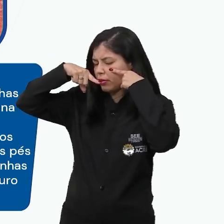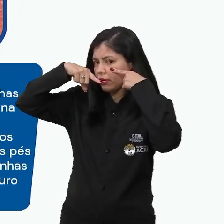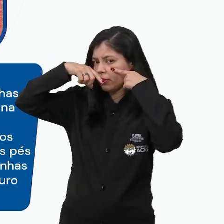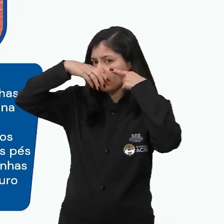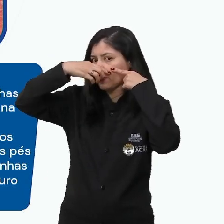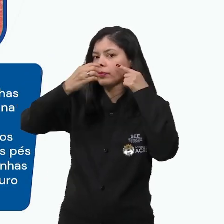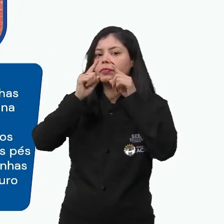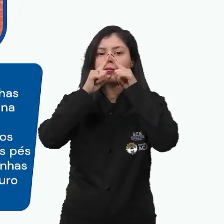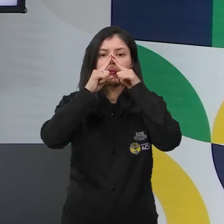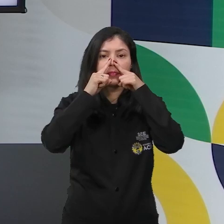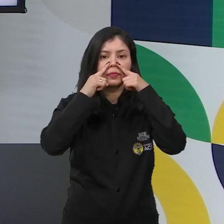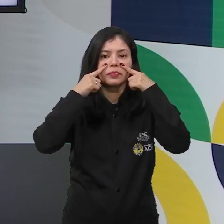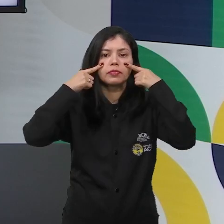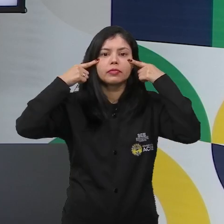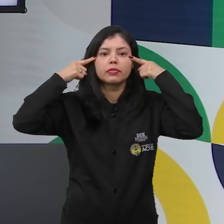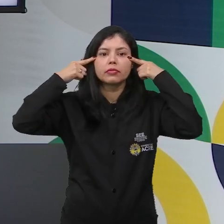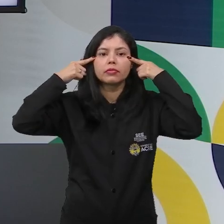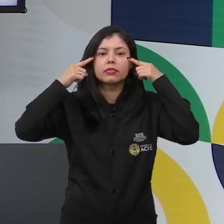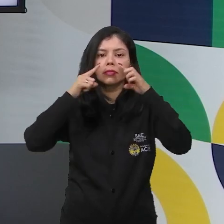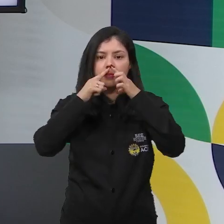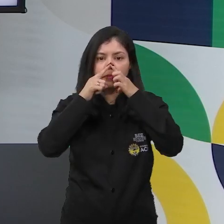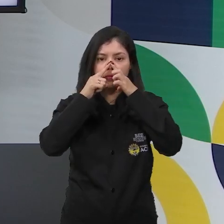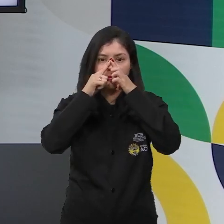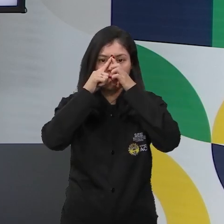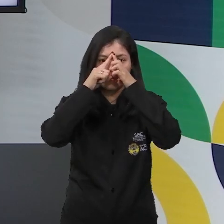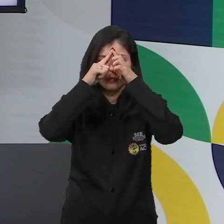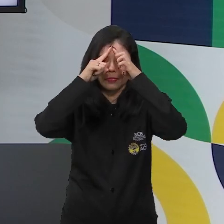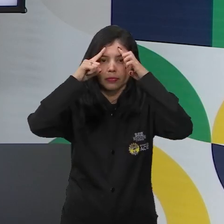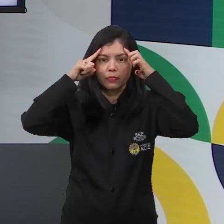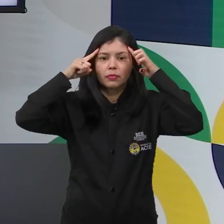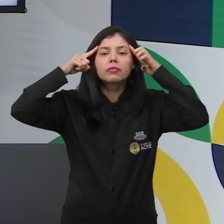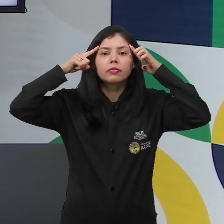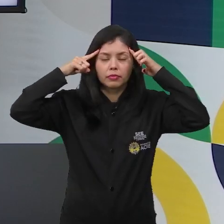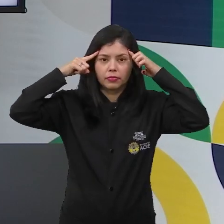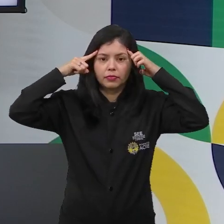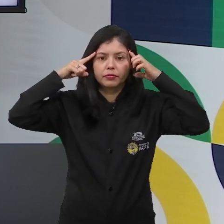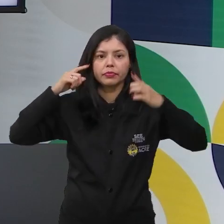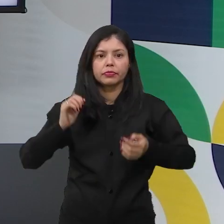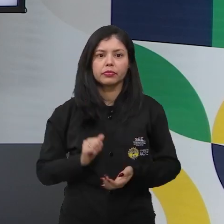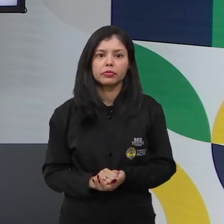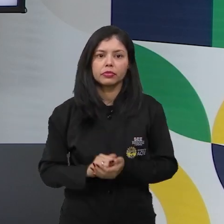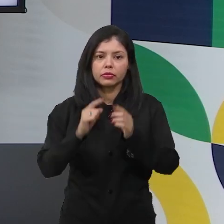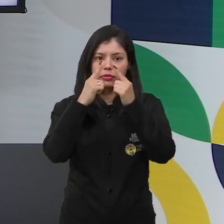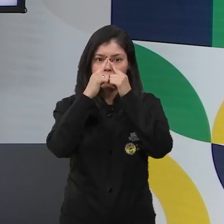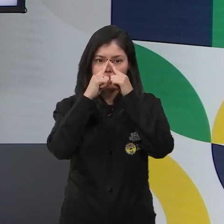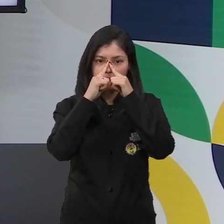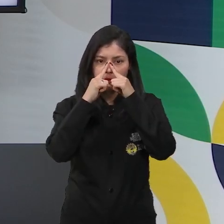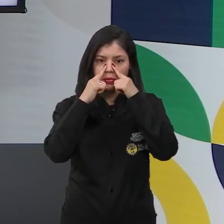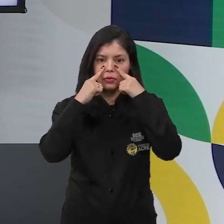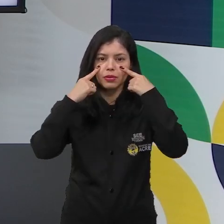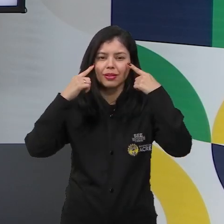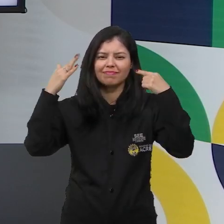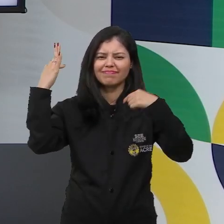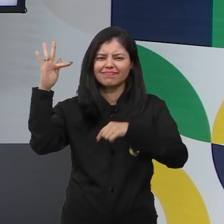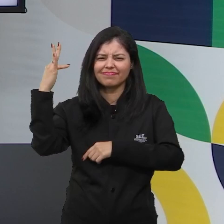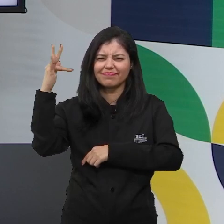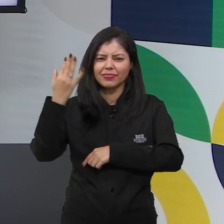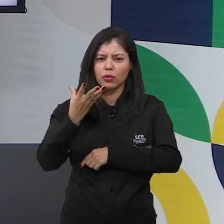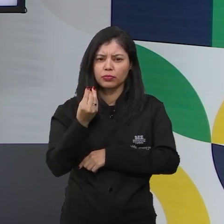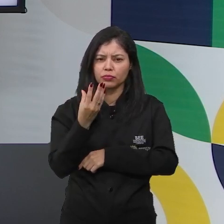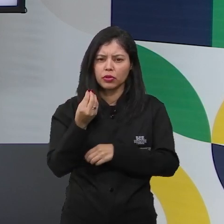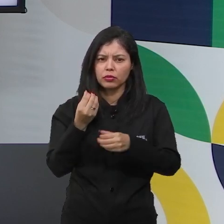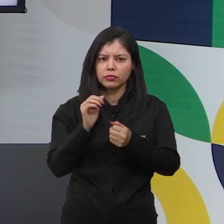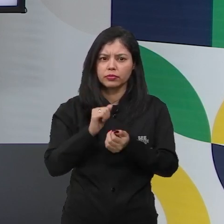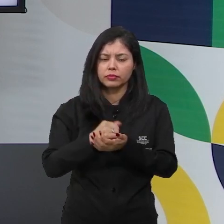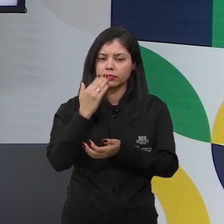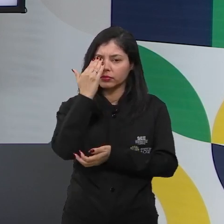No caso, a sinusite bacteriana, ela vai inflamar essa região dos seios da face. Então, aquela dor aqui que fica nessa região, aqui